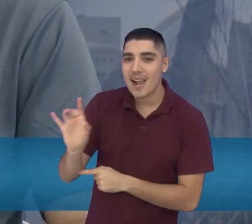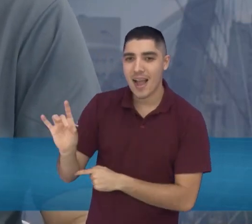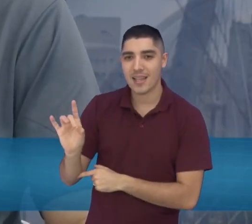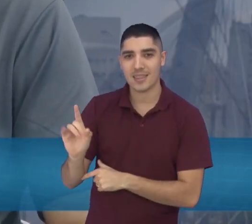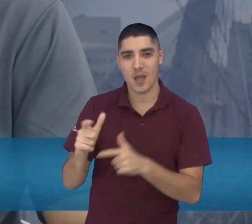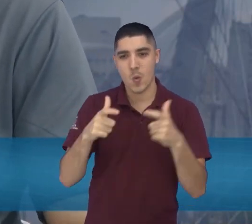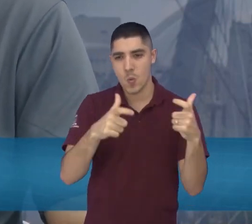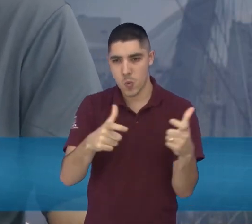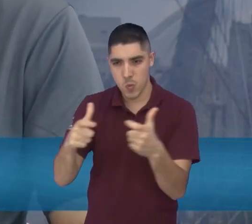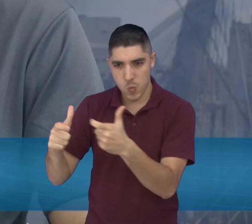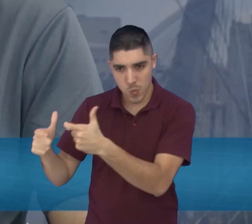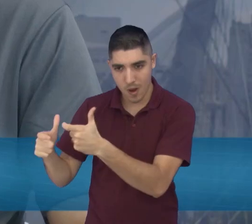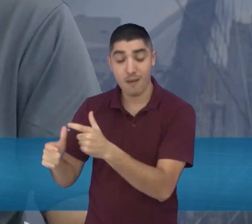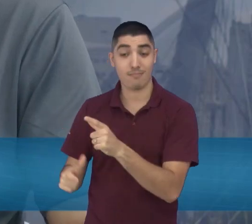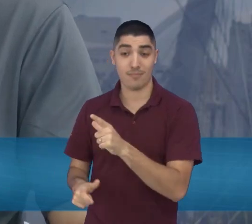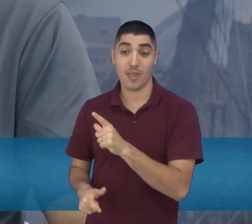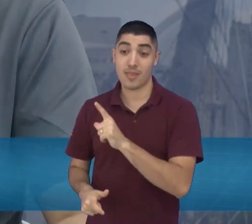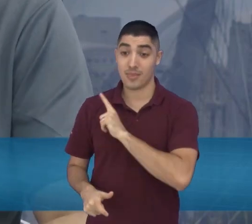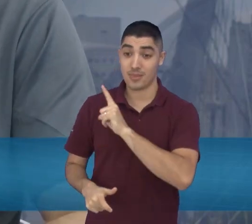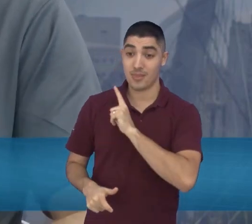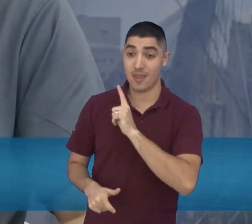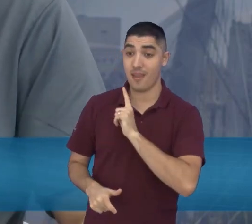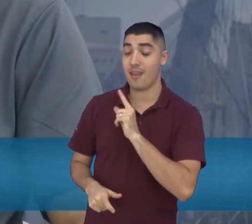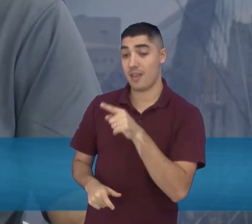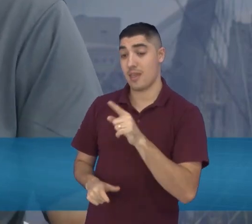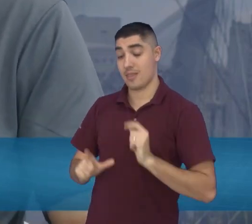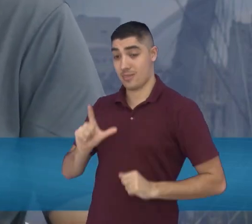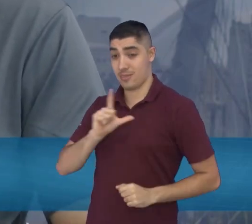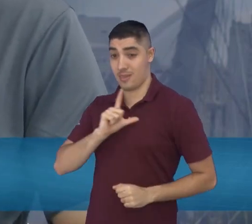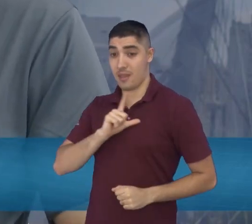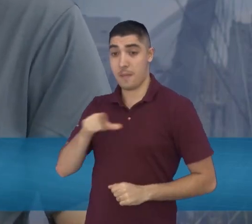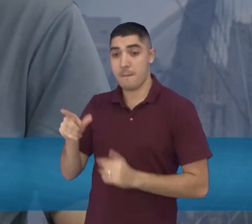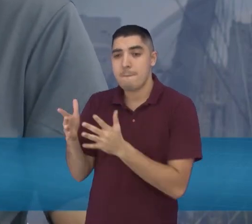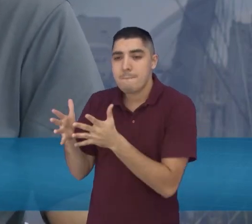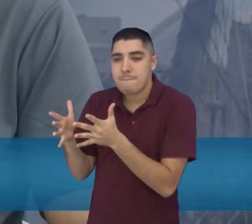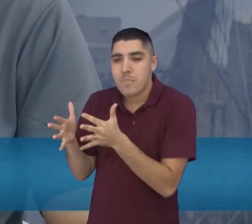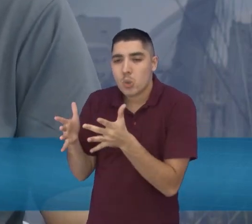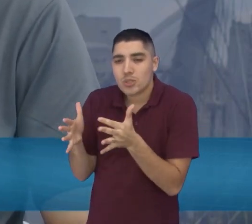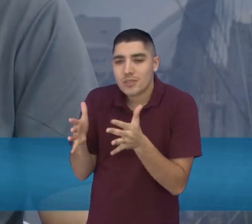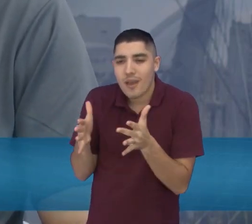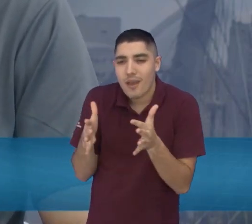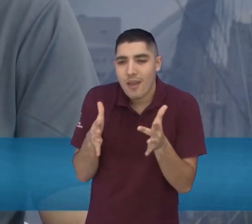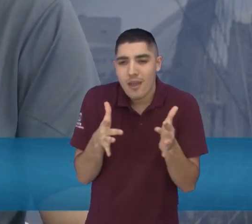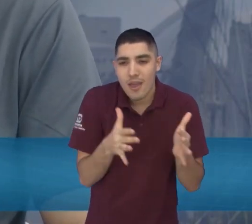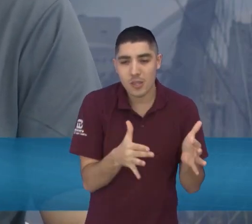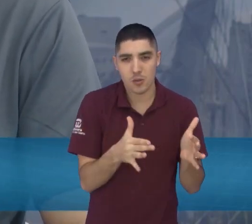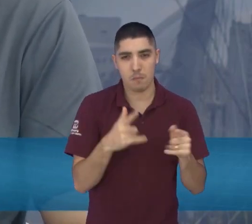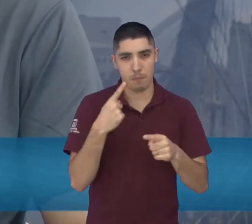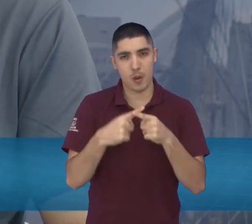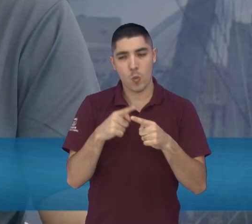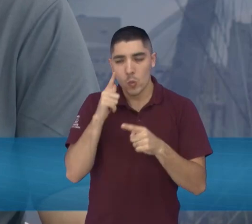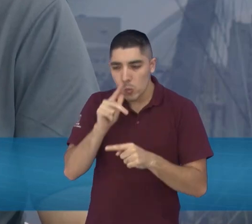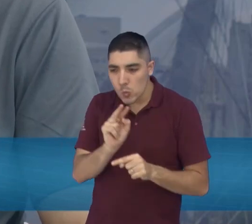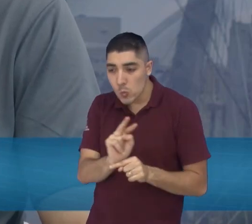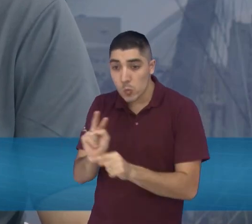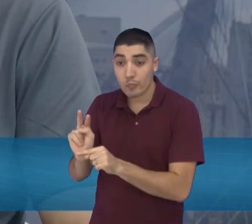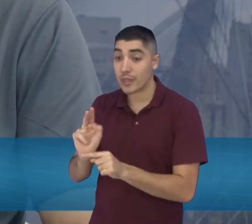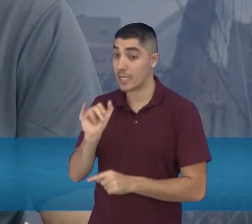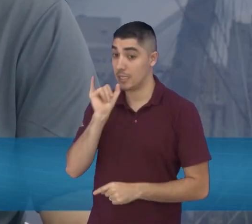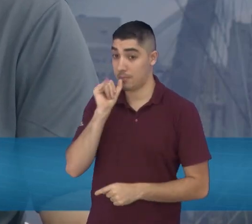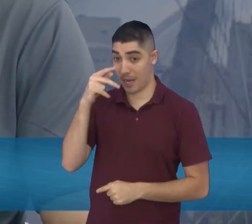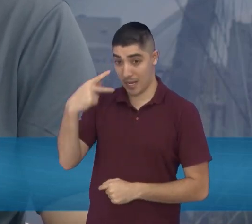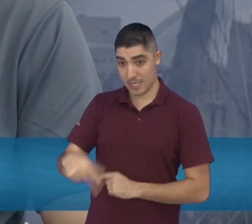um processo de fazer essa preservação. Em São José dos Campos, por exemplo, não existe a figura